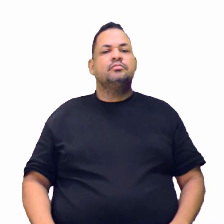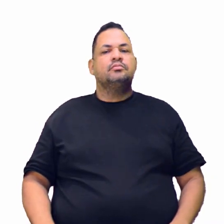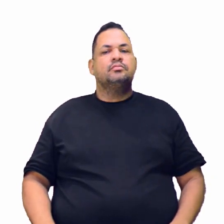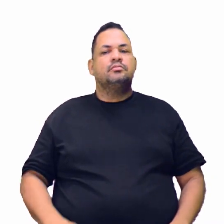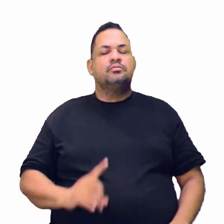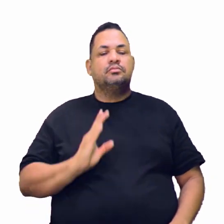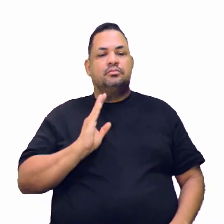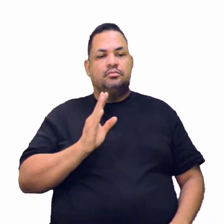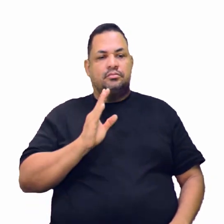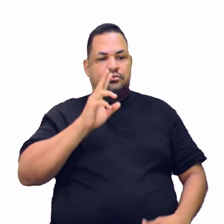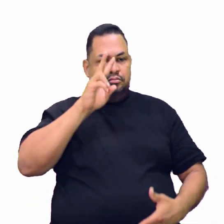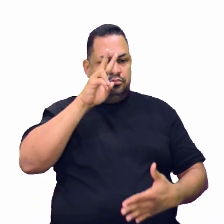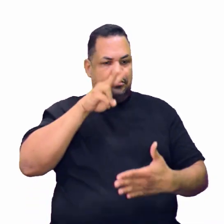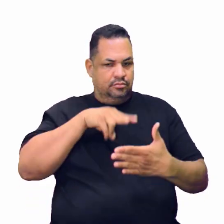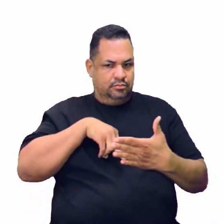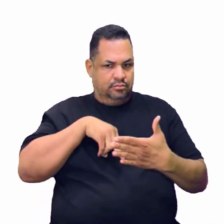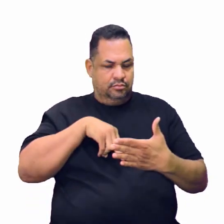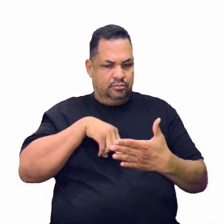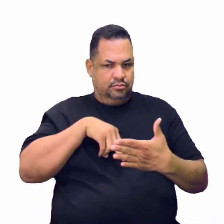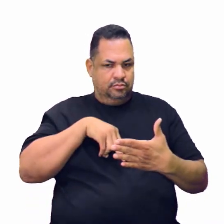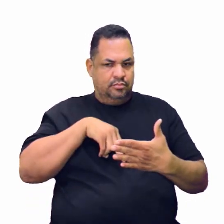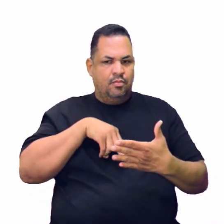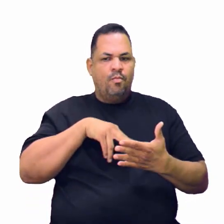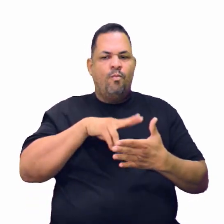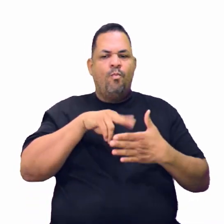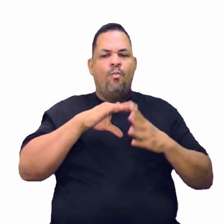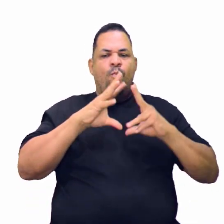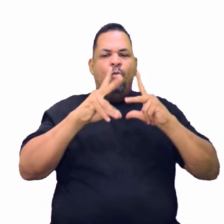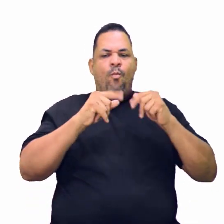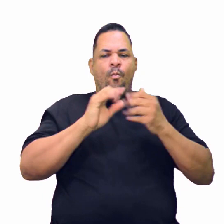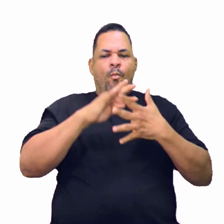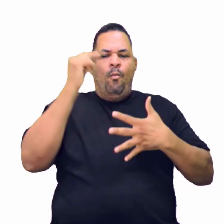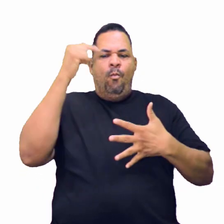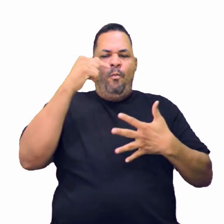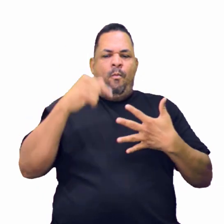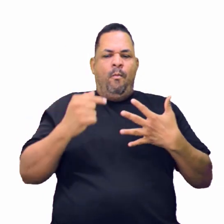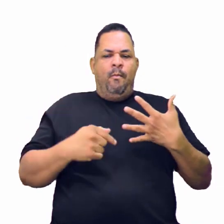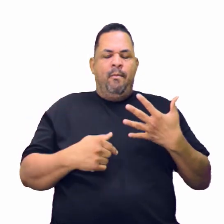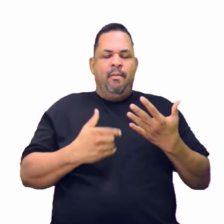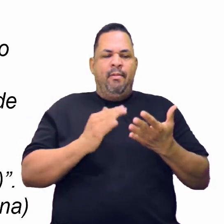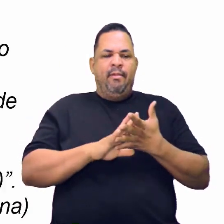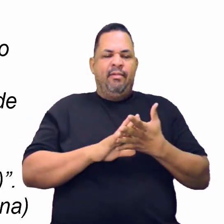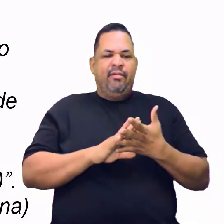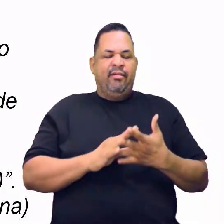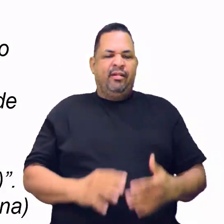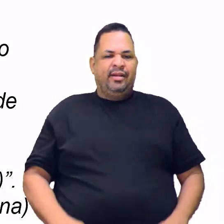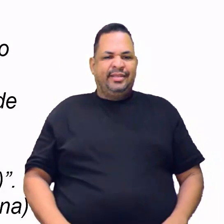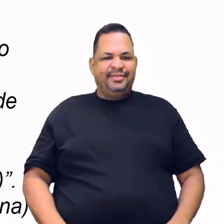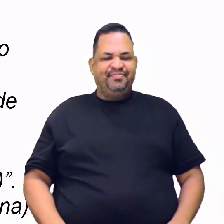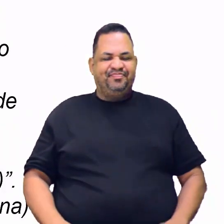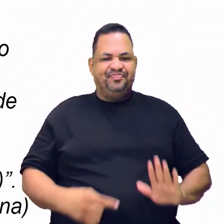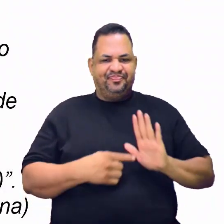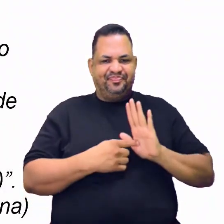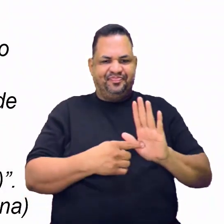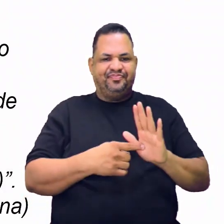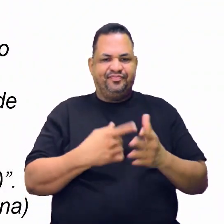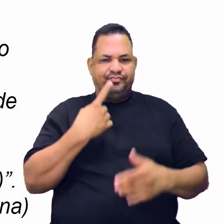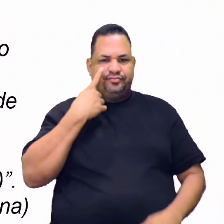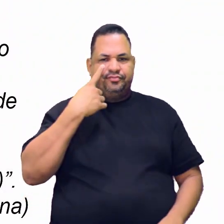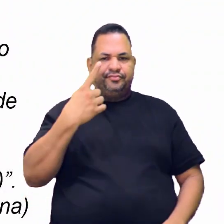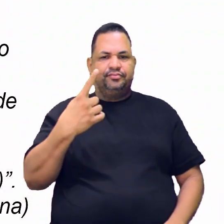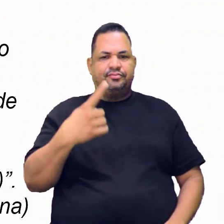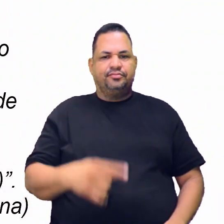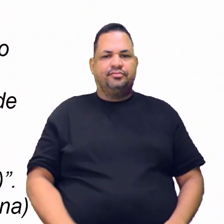já leu, né? Vocês leram todas as alternativas. Eu vou retornar aqui ao texto e